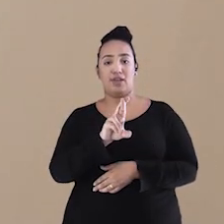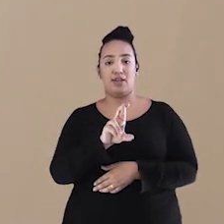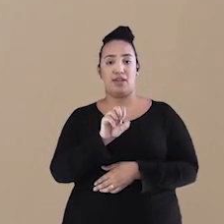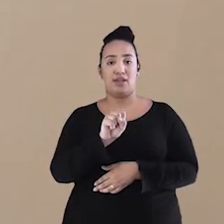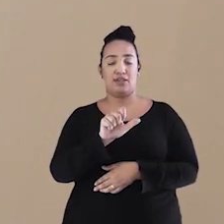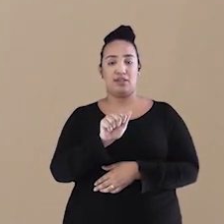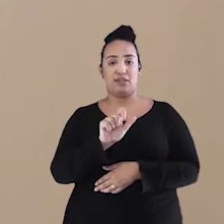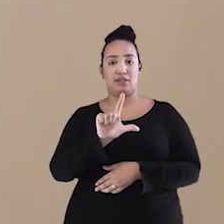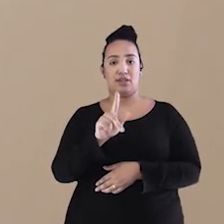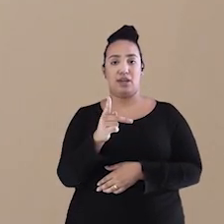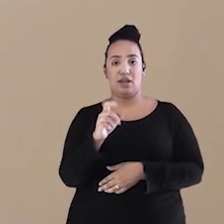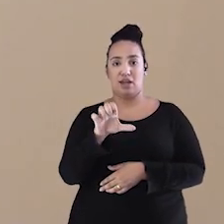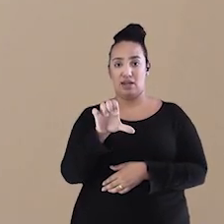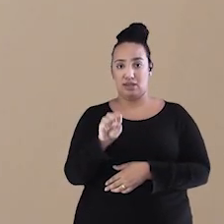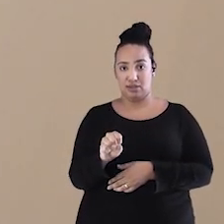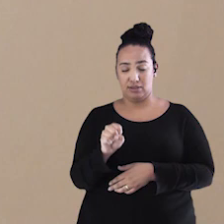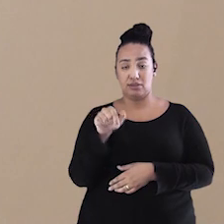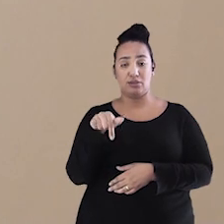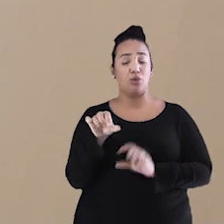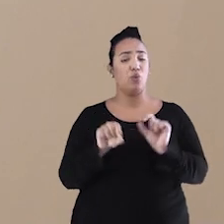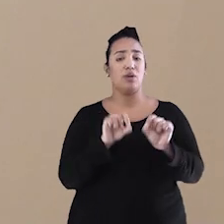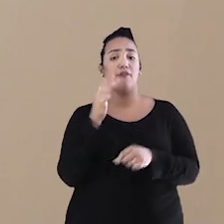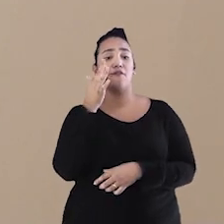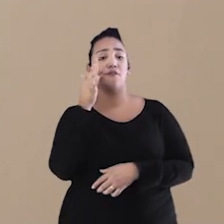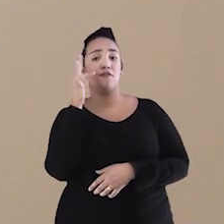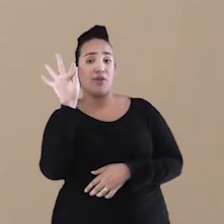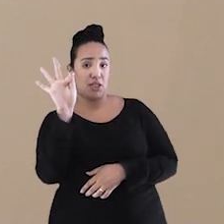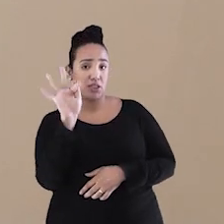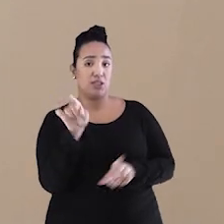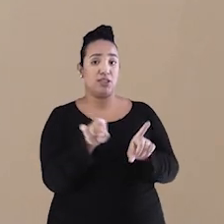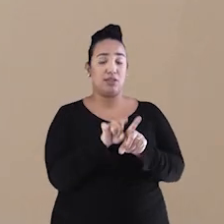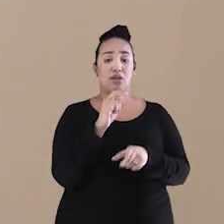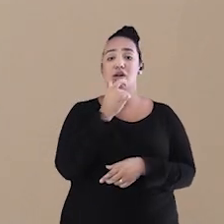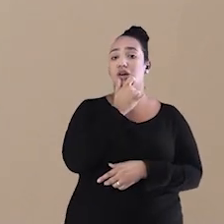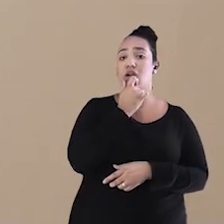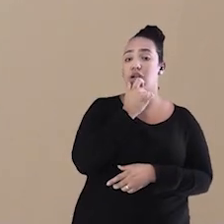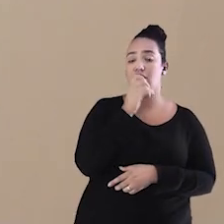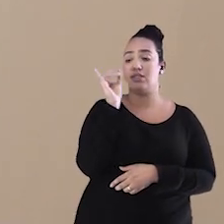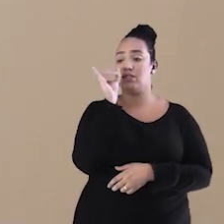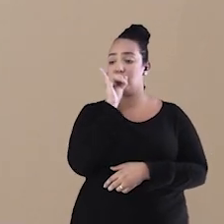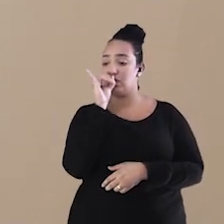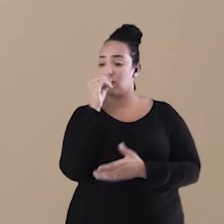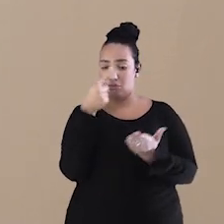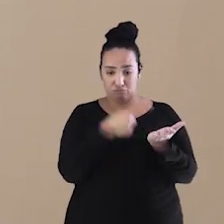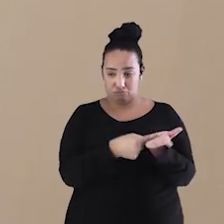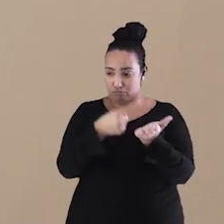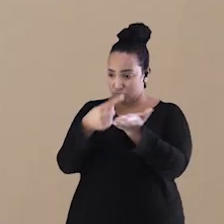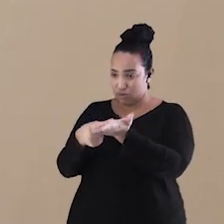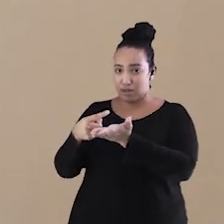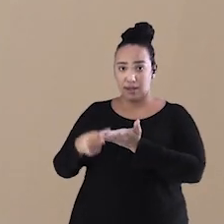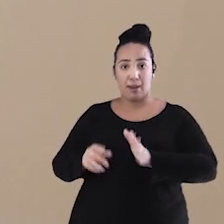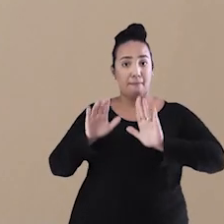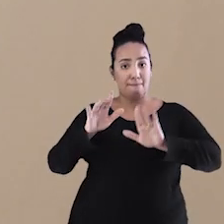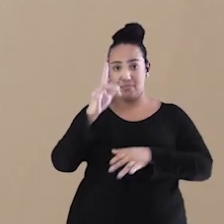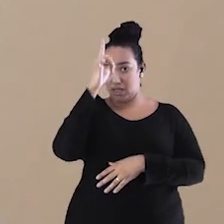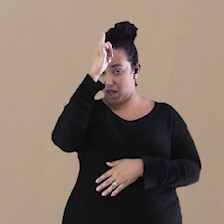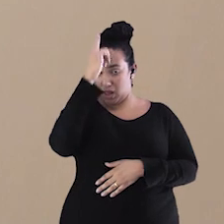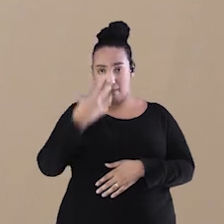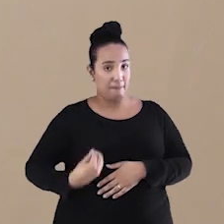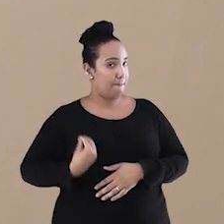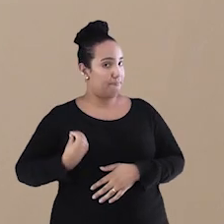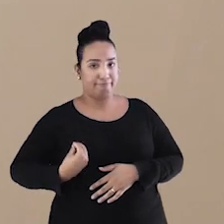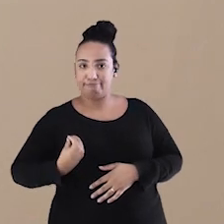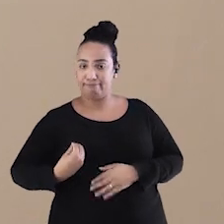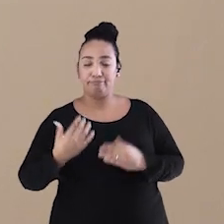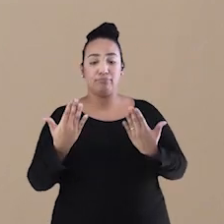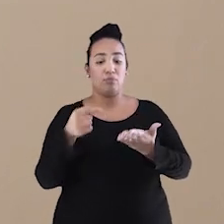de Versalhes, que foi um acordo de paz feito pelos franceses, ingleses, norte-americanos e italianos, sem a